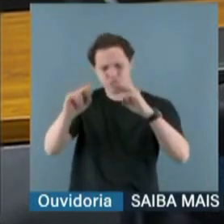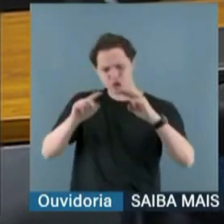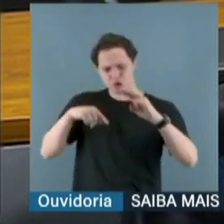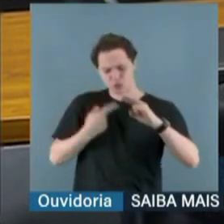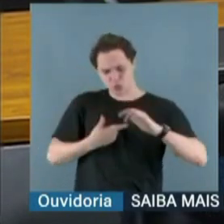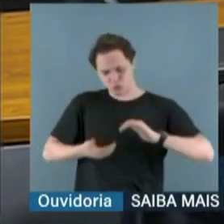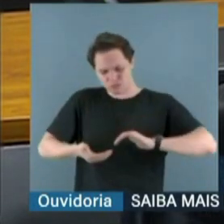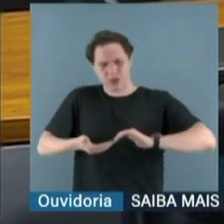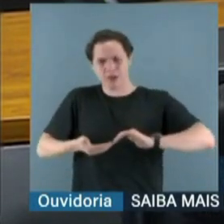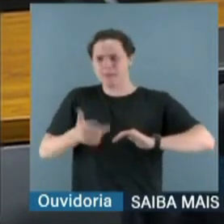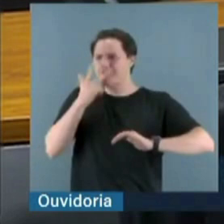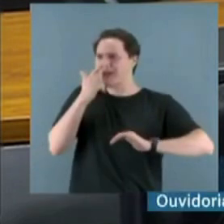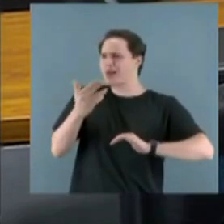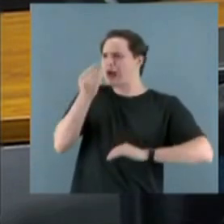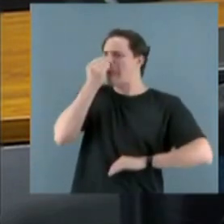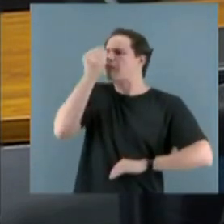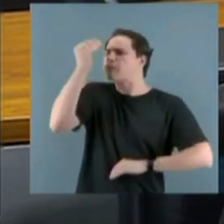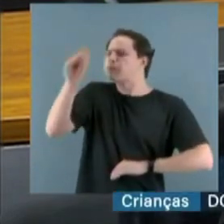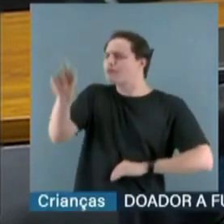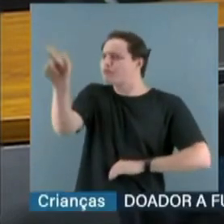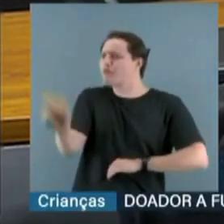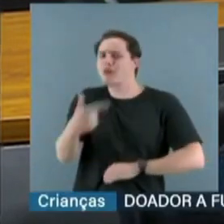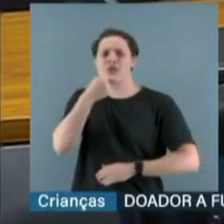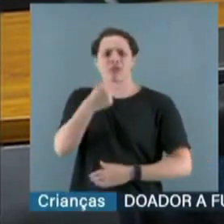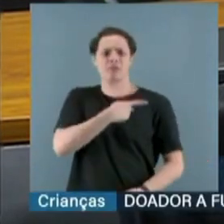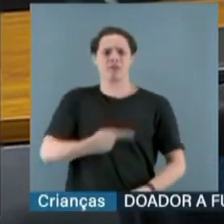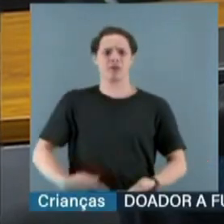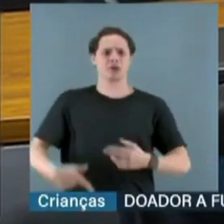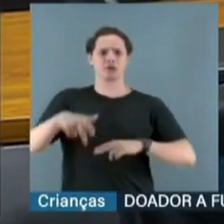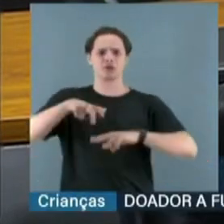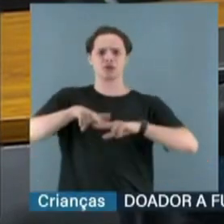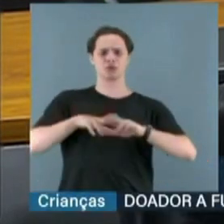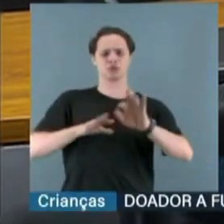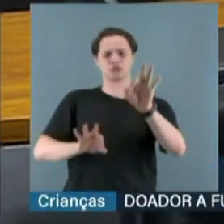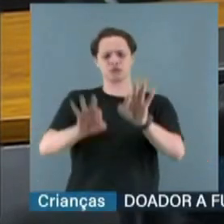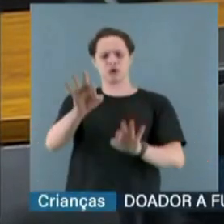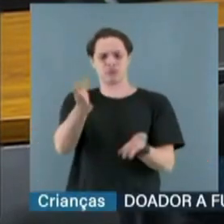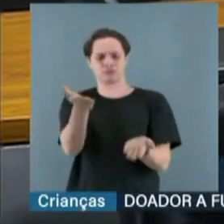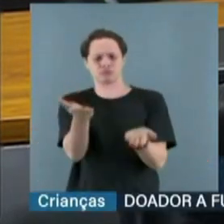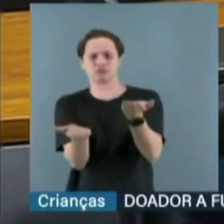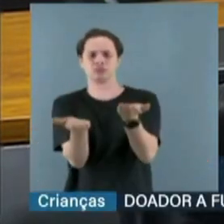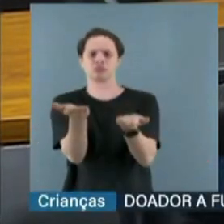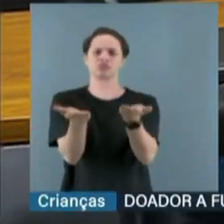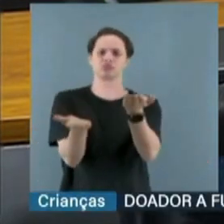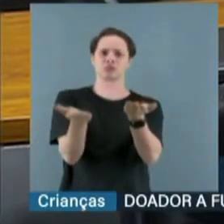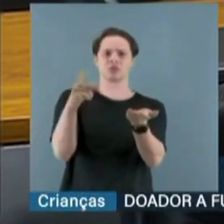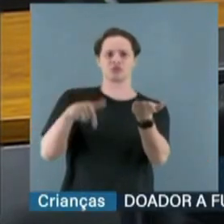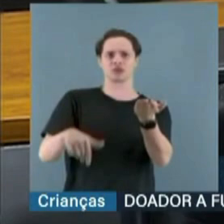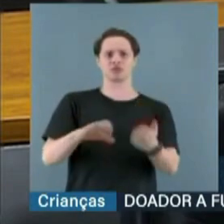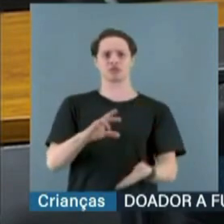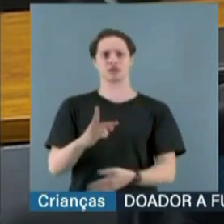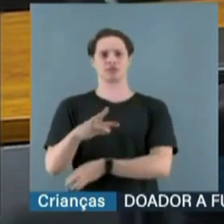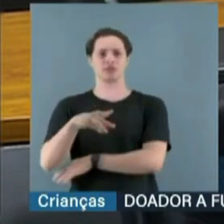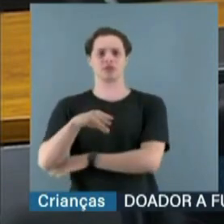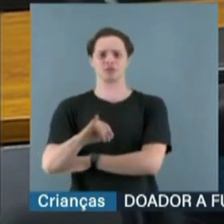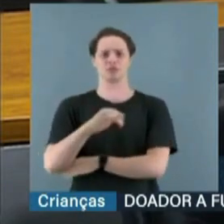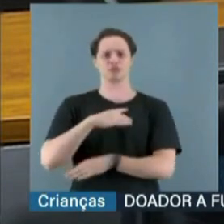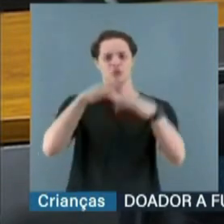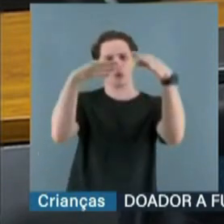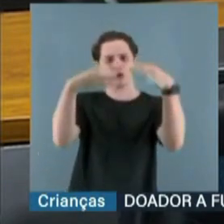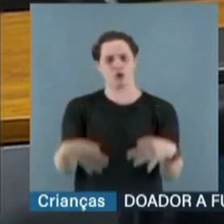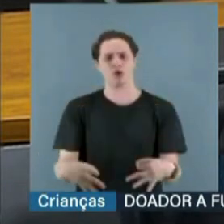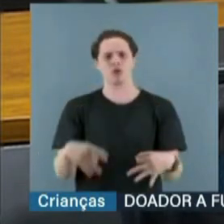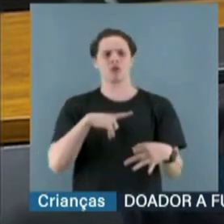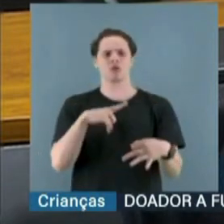um desrespeito com vossa excelência que está sentado nessa presidência que teve a Conduzir de forma de forma honesta